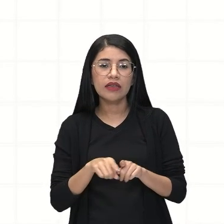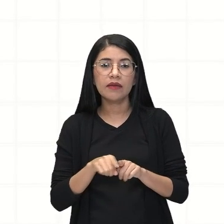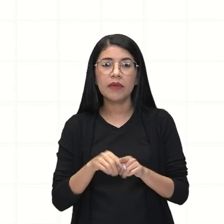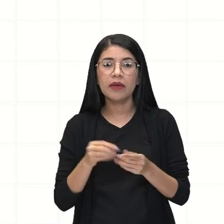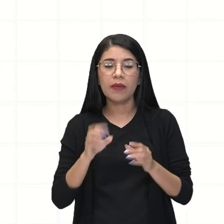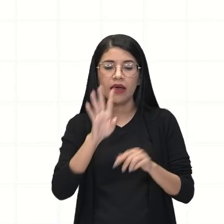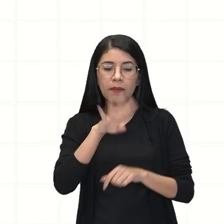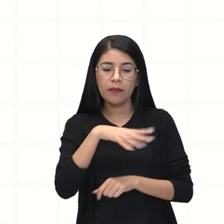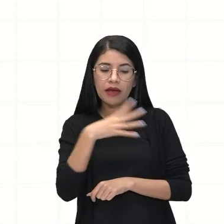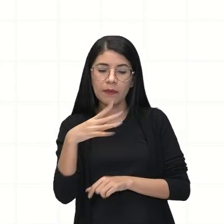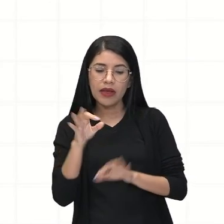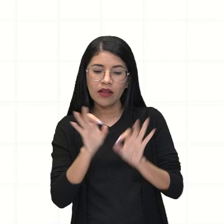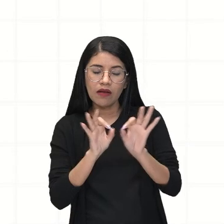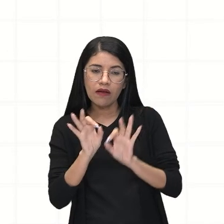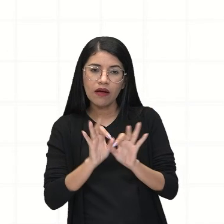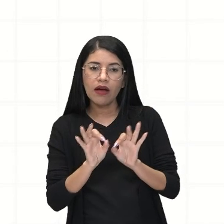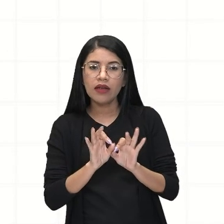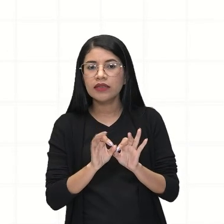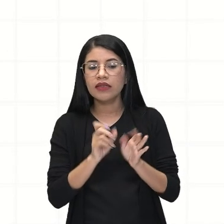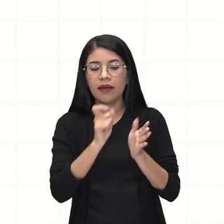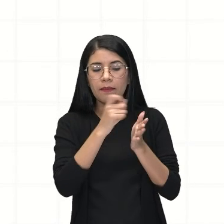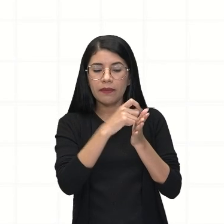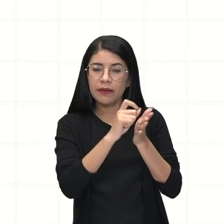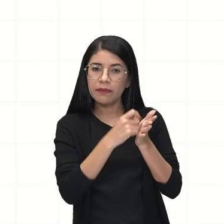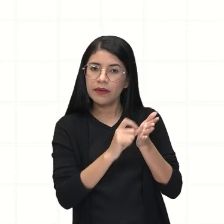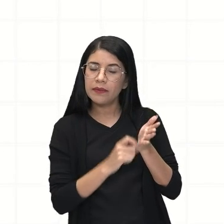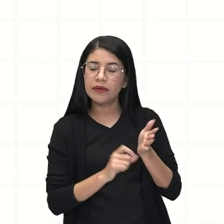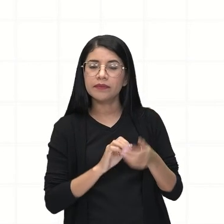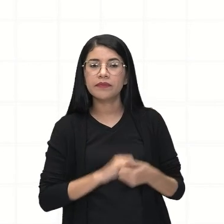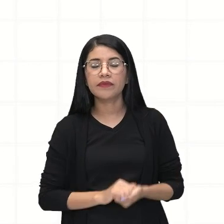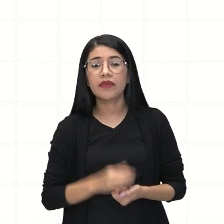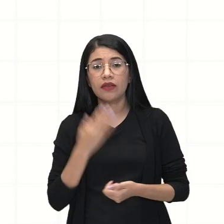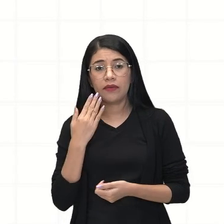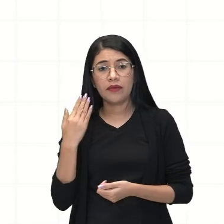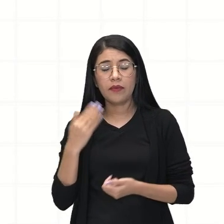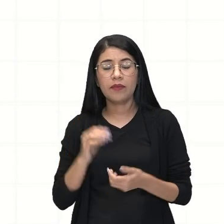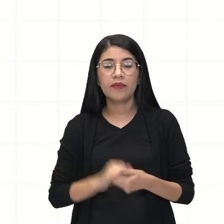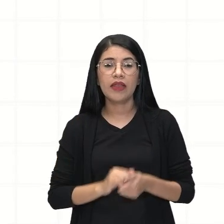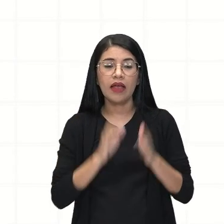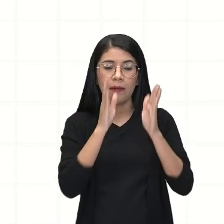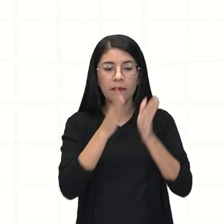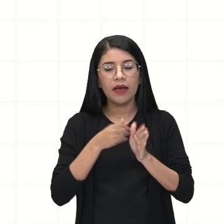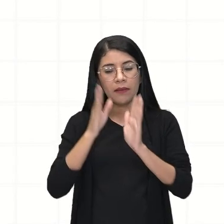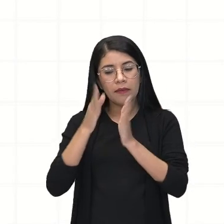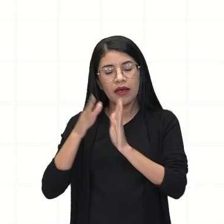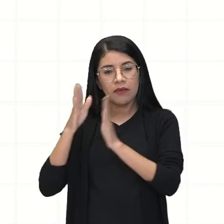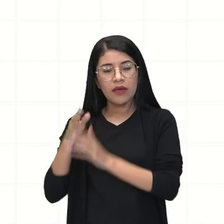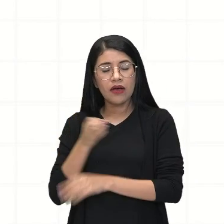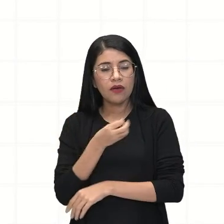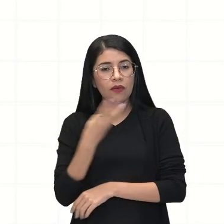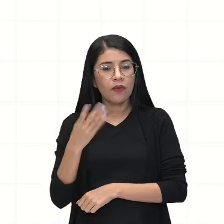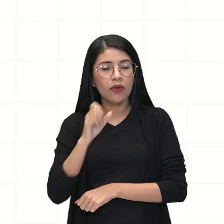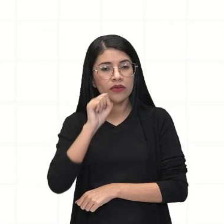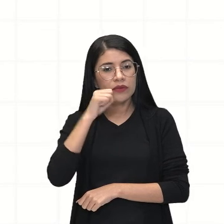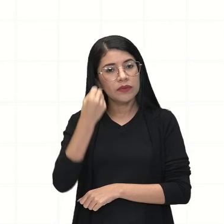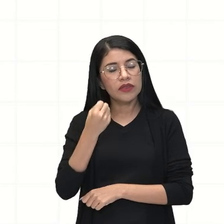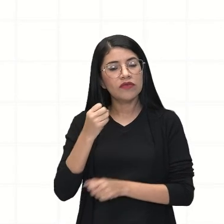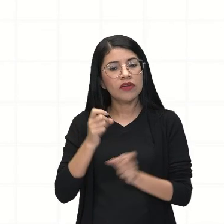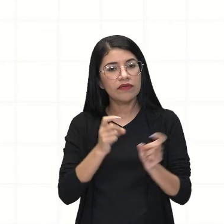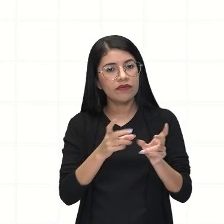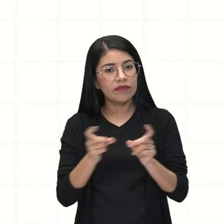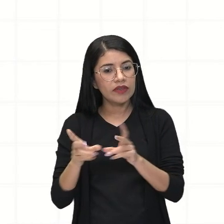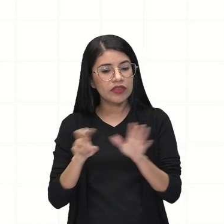em uma tabela. Então, aí na tabela, ela separou em cada coluna a quantidade de pães que foram vendidos